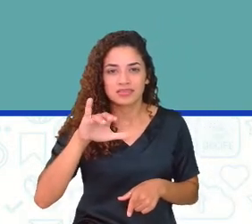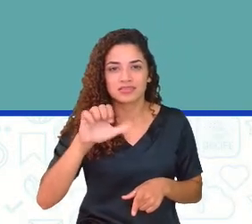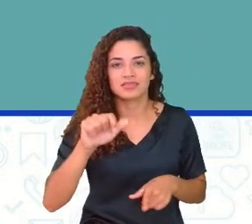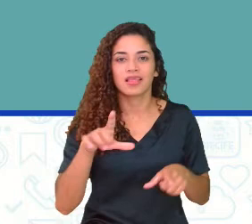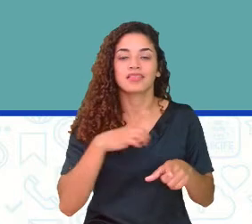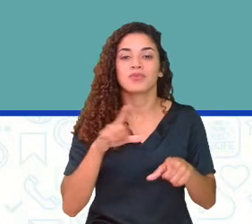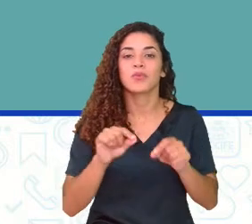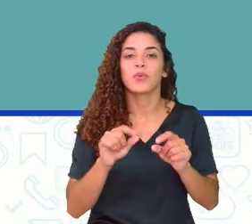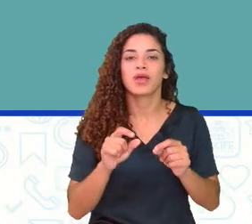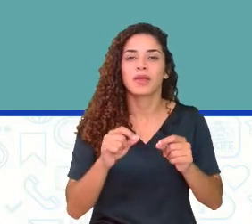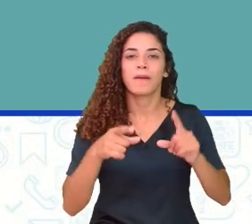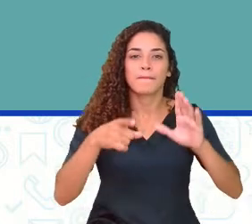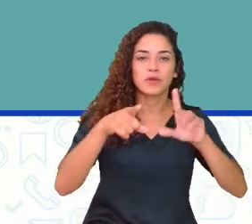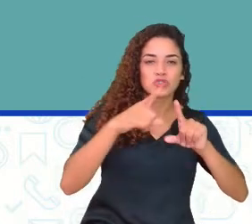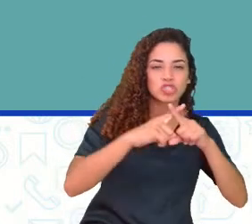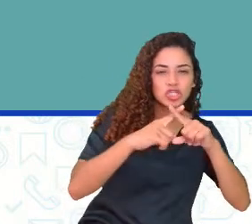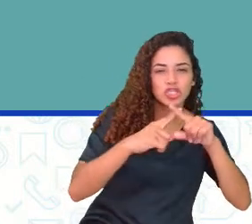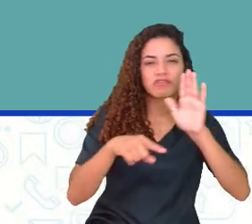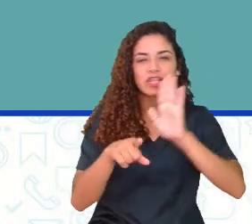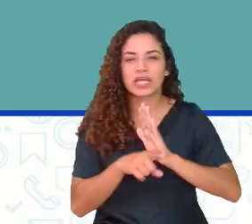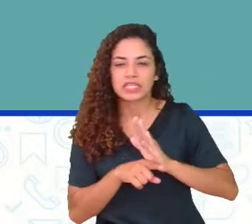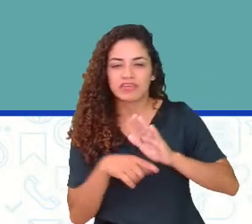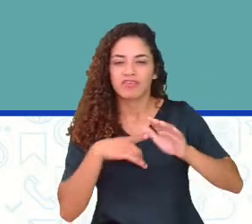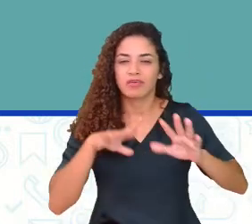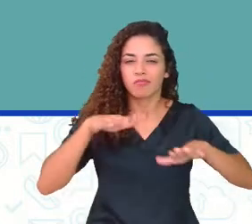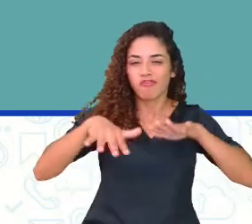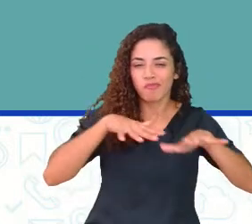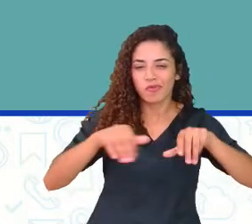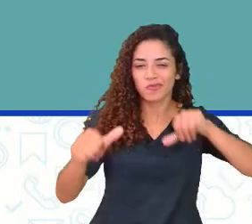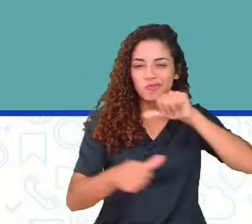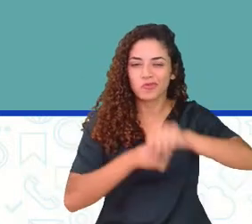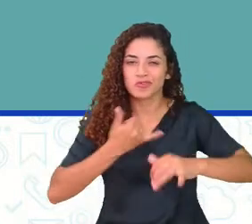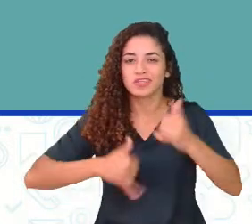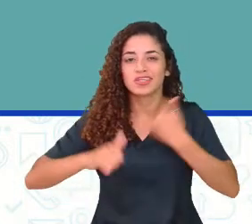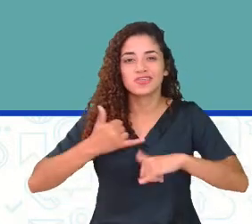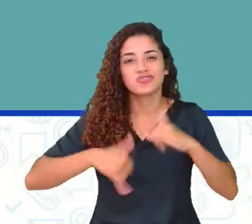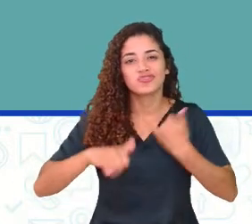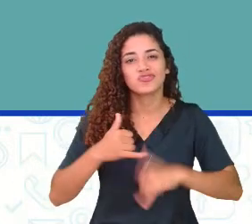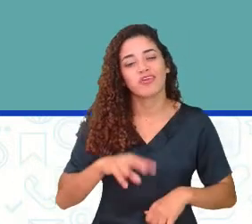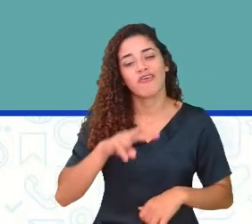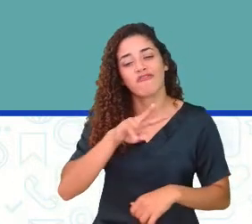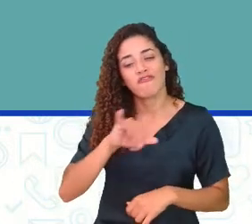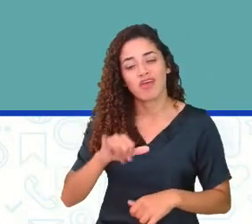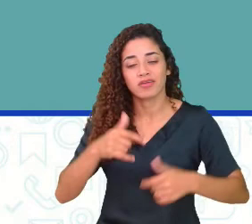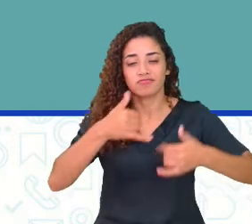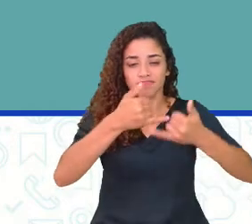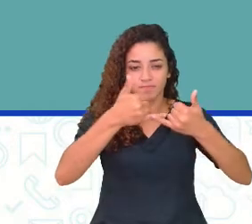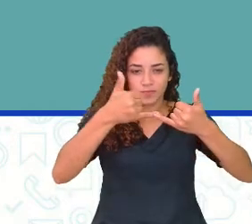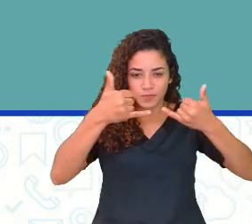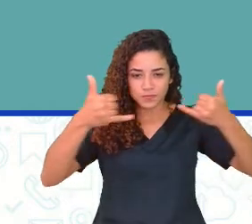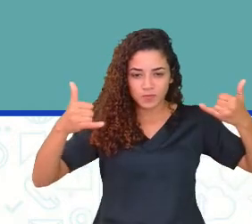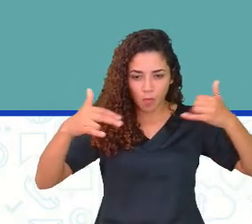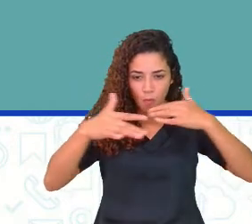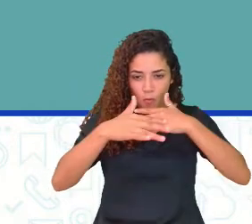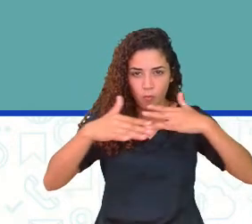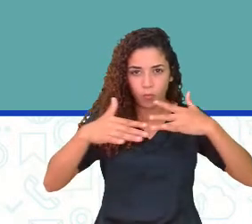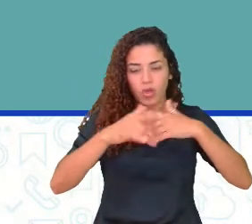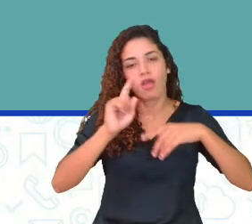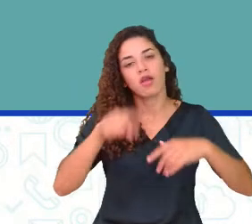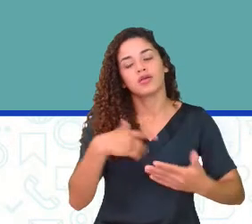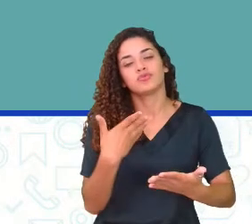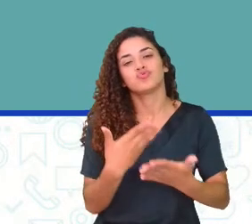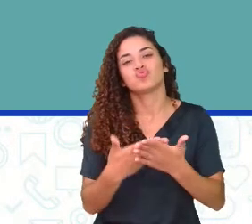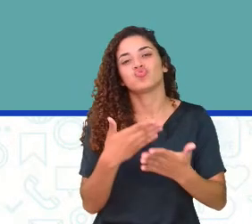em movimento, que vai transformar em energia e vai passar pelos fios elétricos. Então, tudo isso é